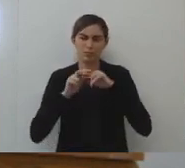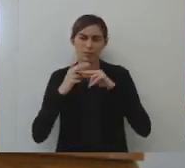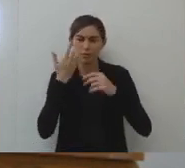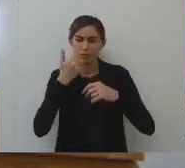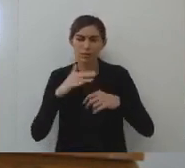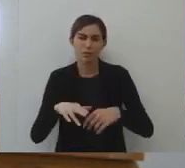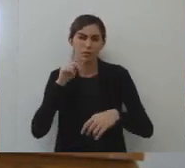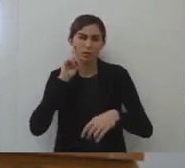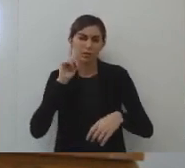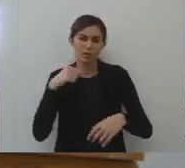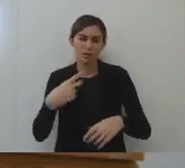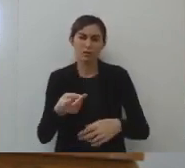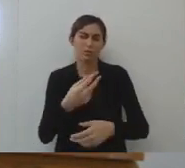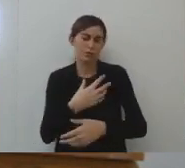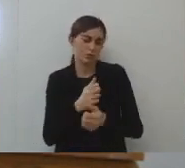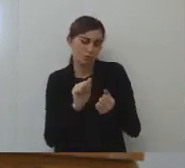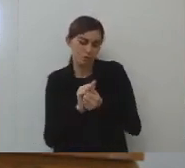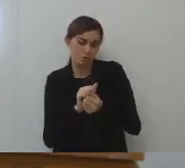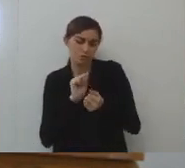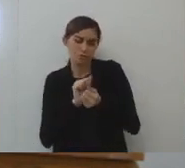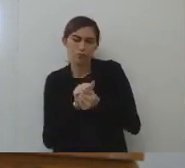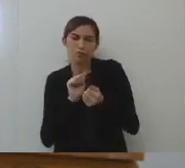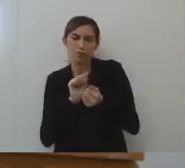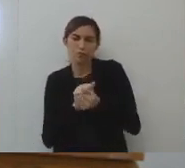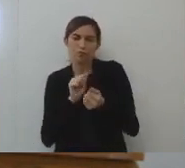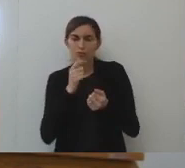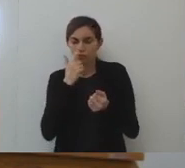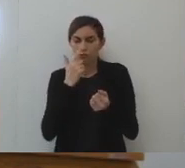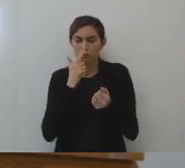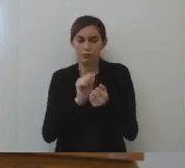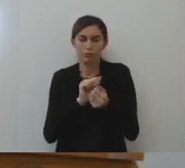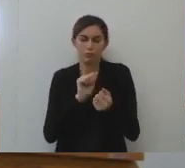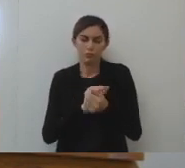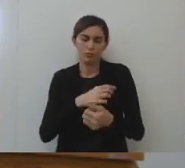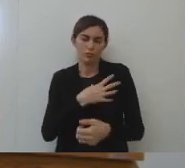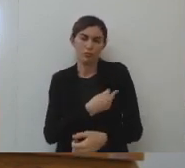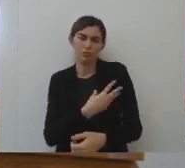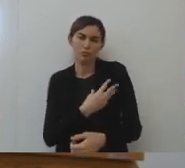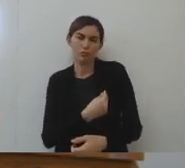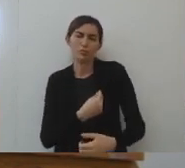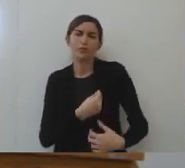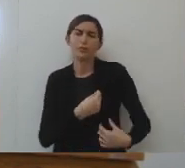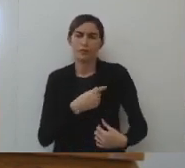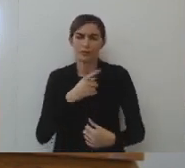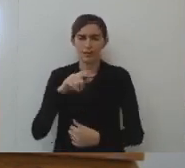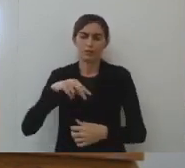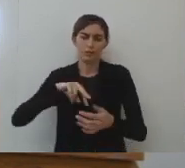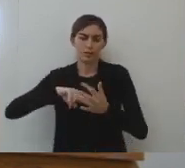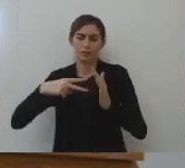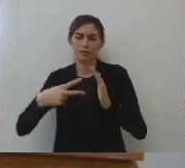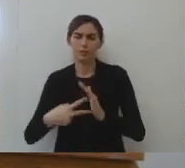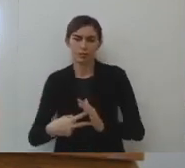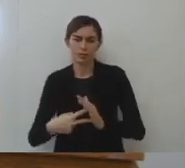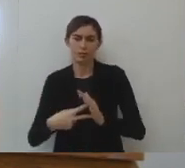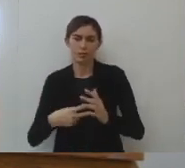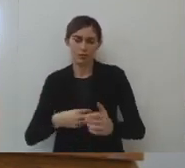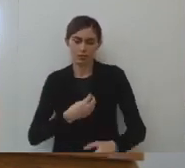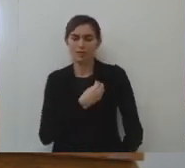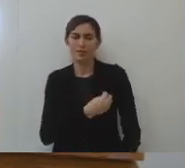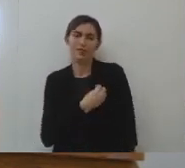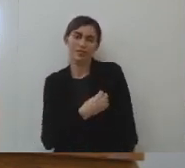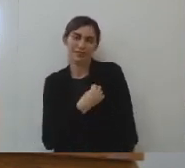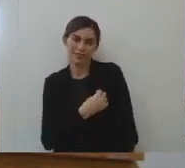querendo o tempo inteiro estar no seio, ela quer estar o tempo inteiro no peito, porque para ela o peito é o significado da